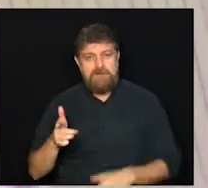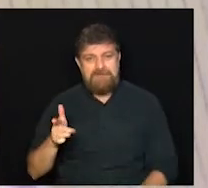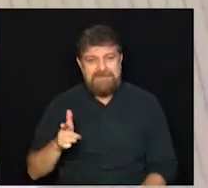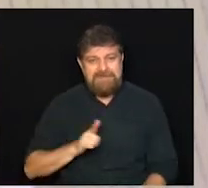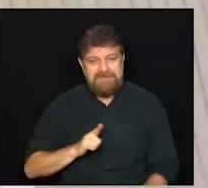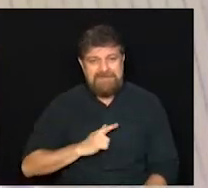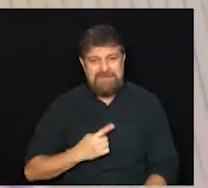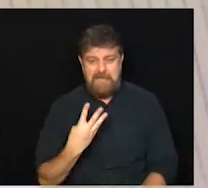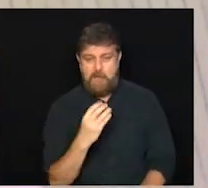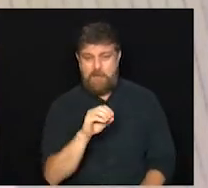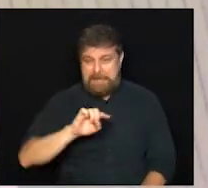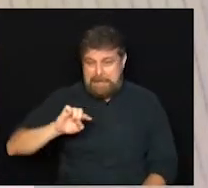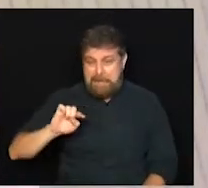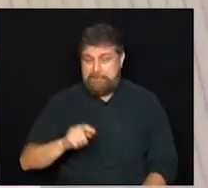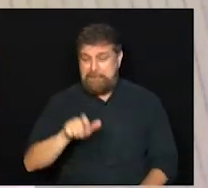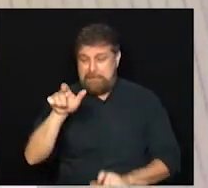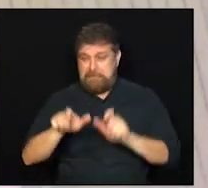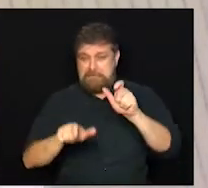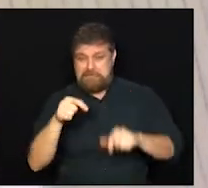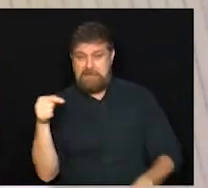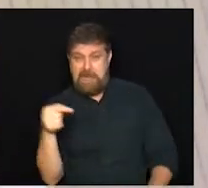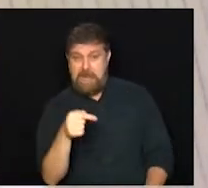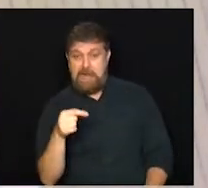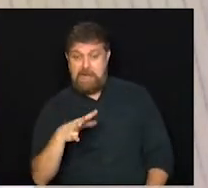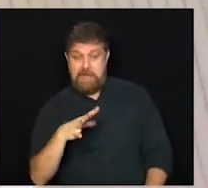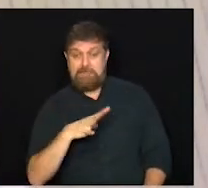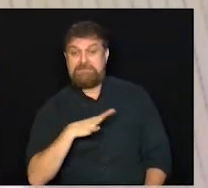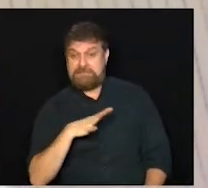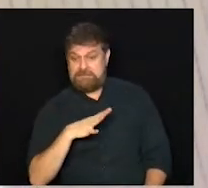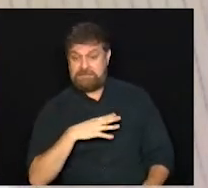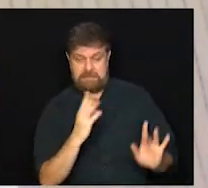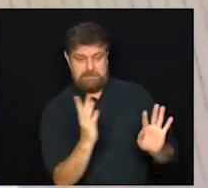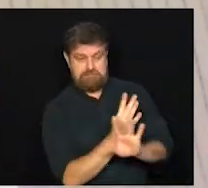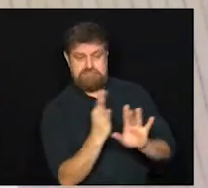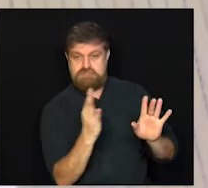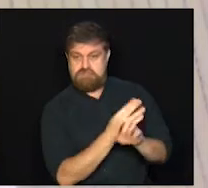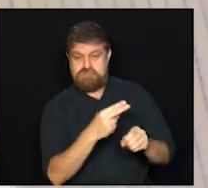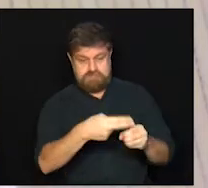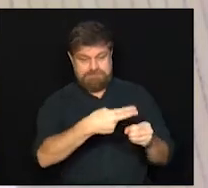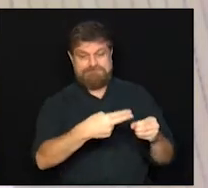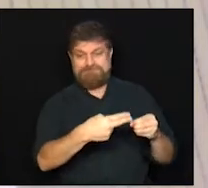mil pessoas, então nós temos uma cidade dentro de outra cidade de Campinas.